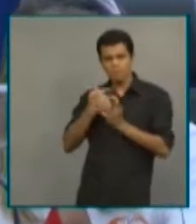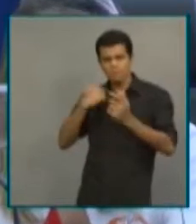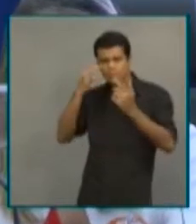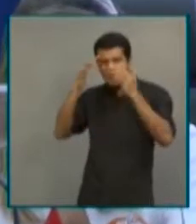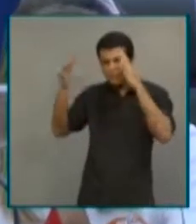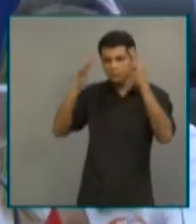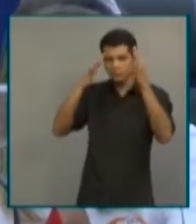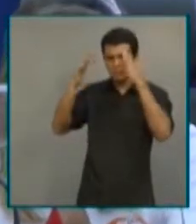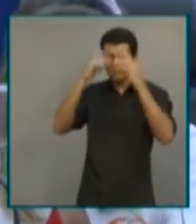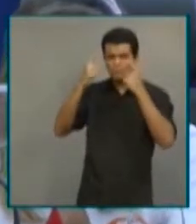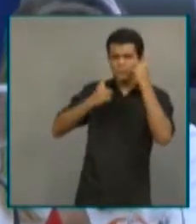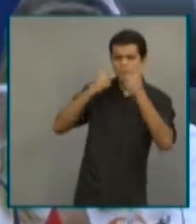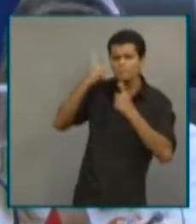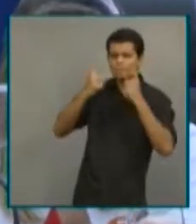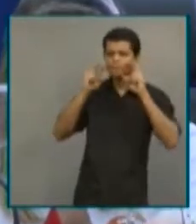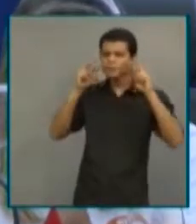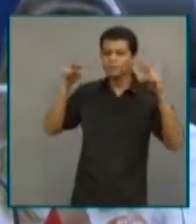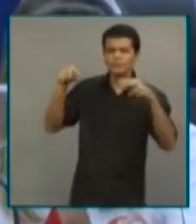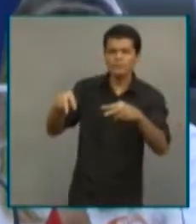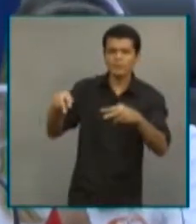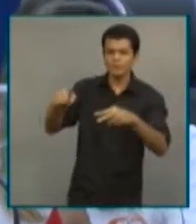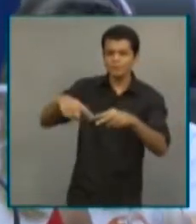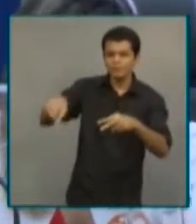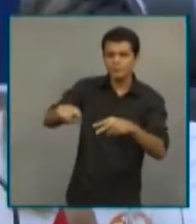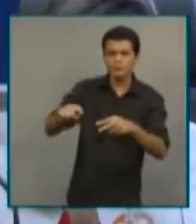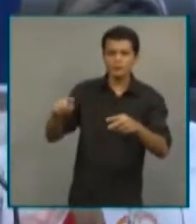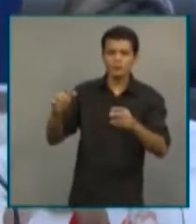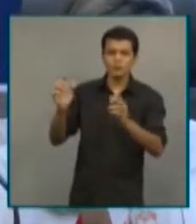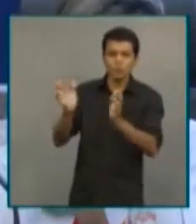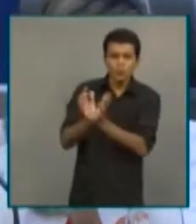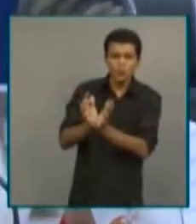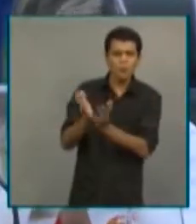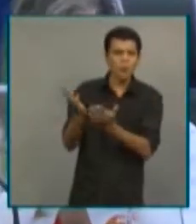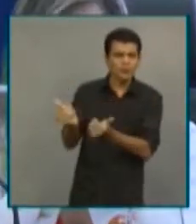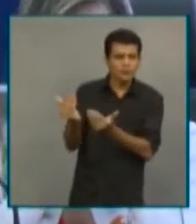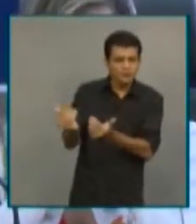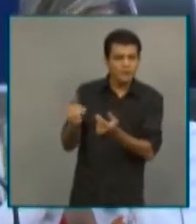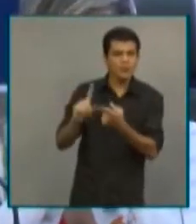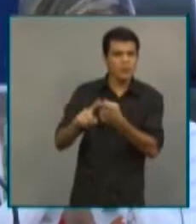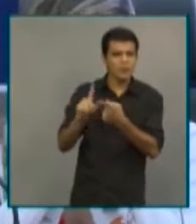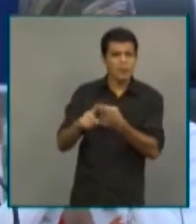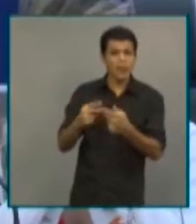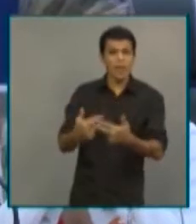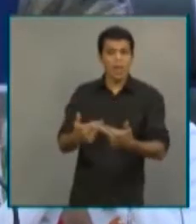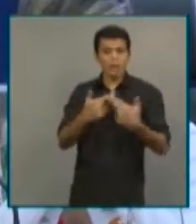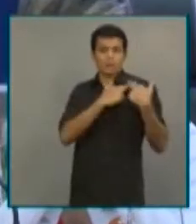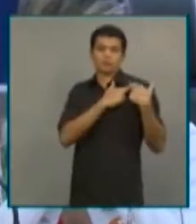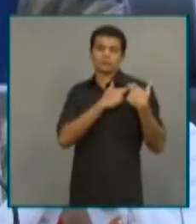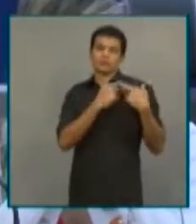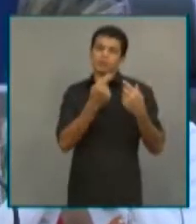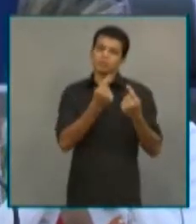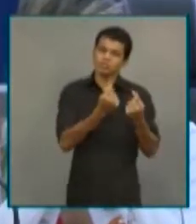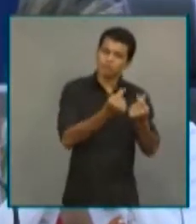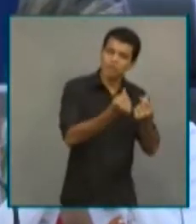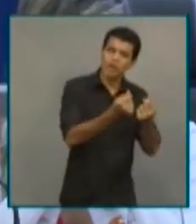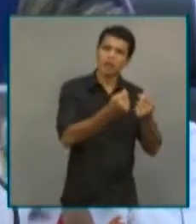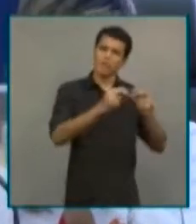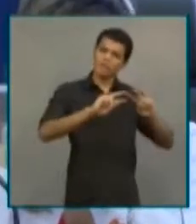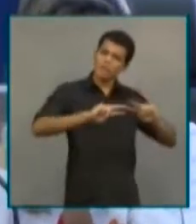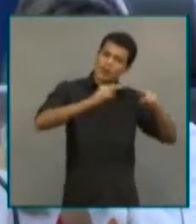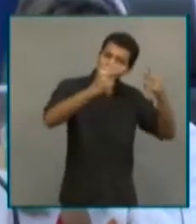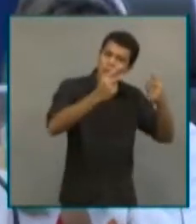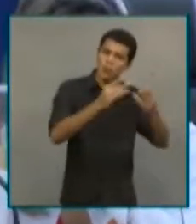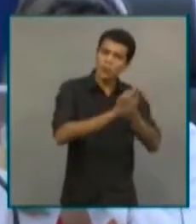olhar direcionado para o valor da anuidade, mas com responsabilidade. Porque, se muitos não sabem,